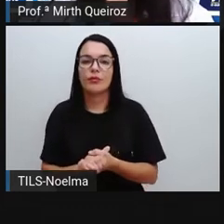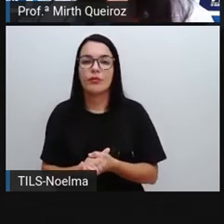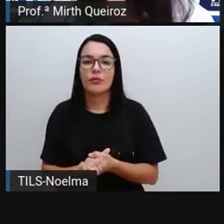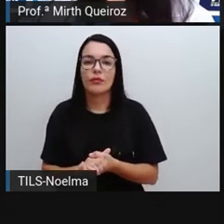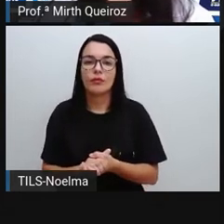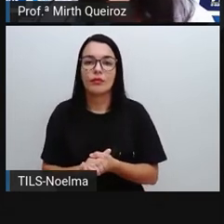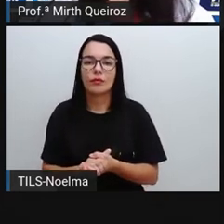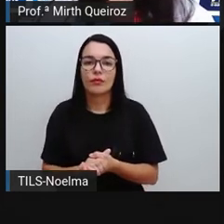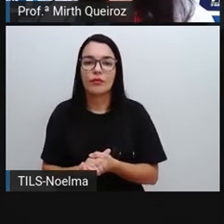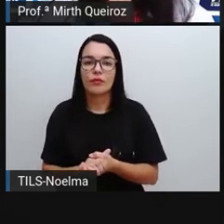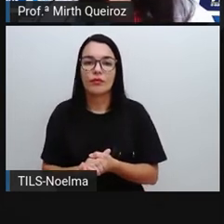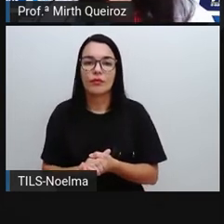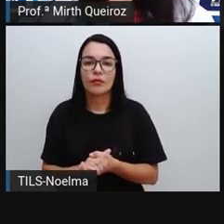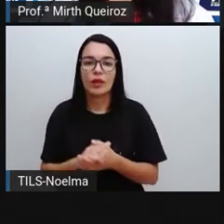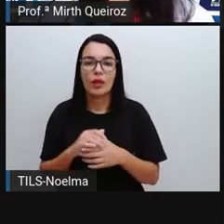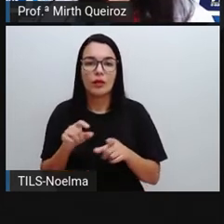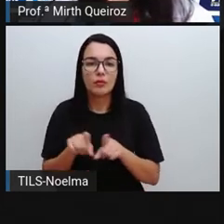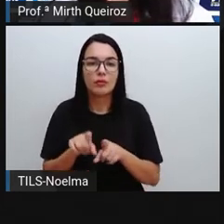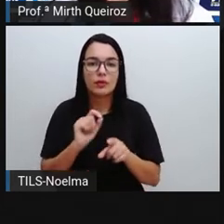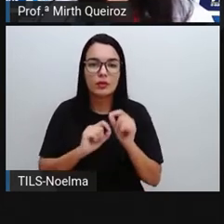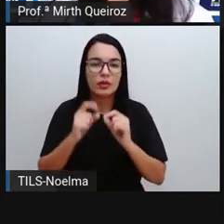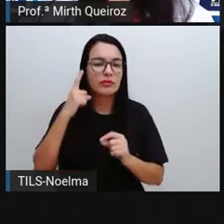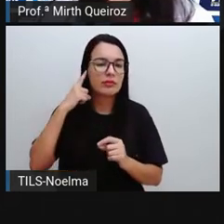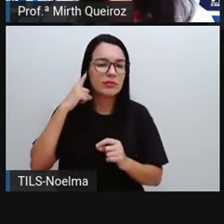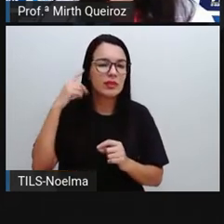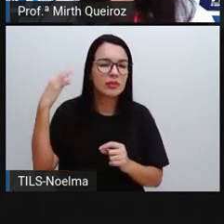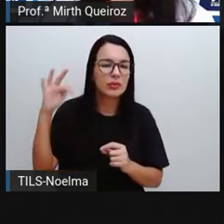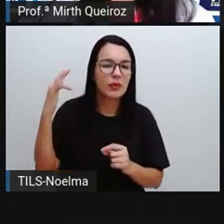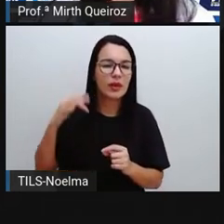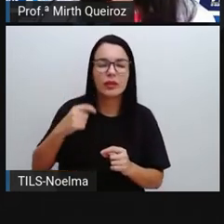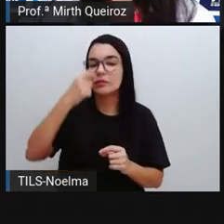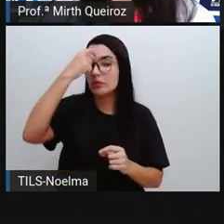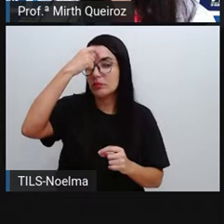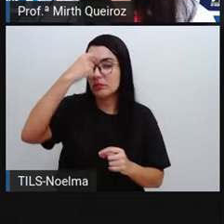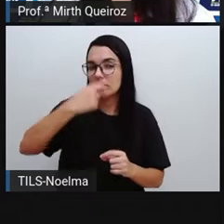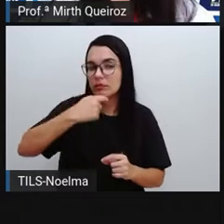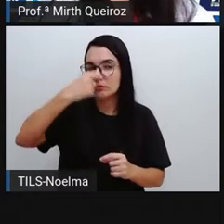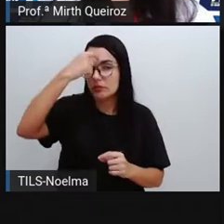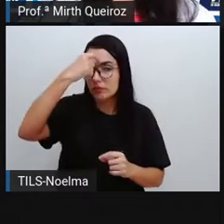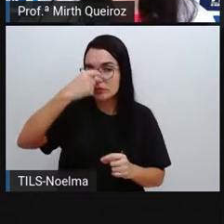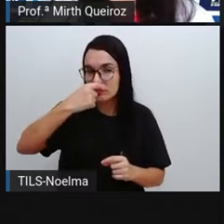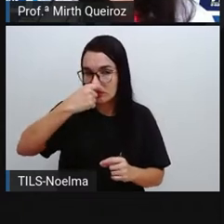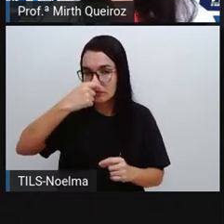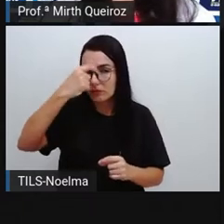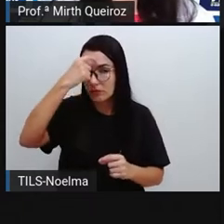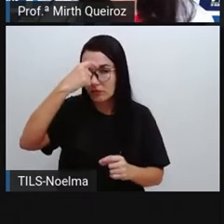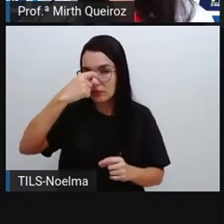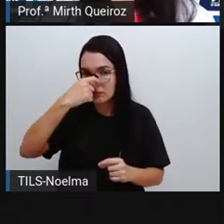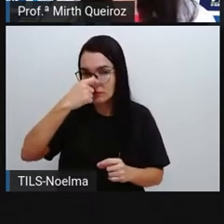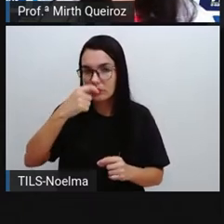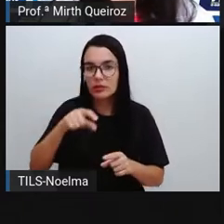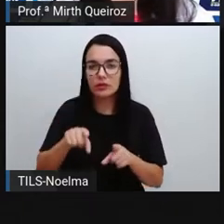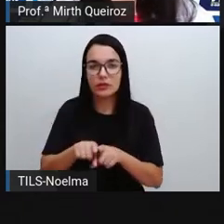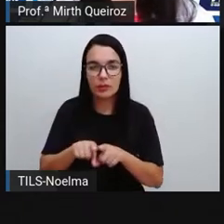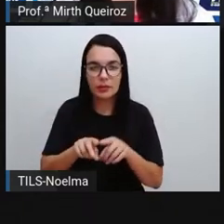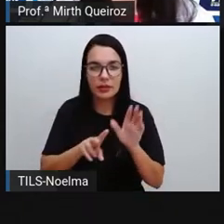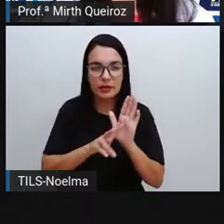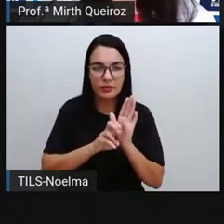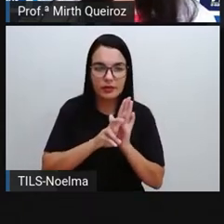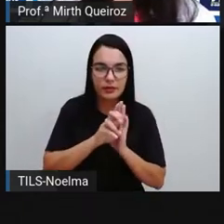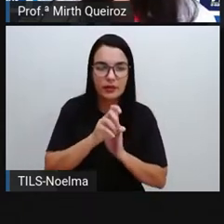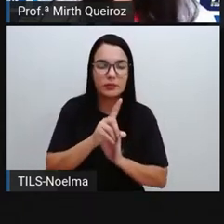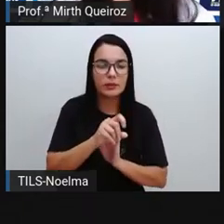Doenças causam, por exemplo, bronquite, infecção no ouvido, sinusite, que pode ser causada por vírus ou